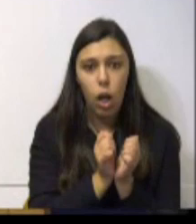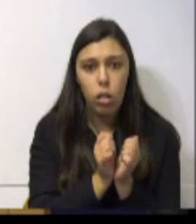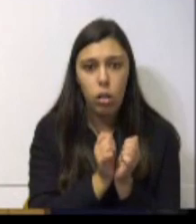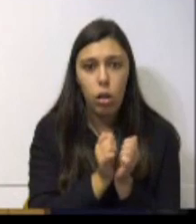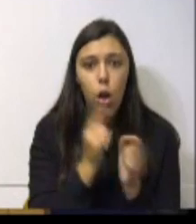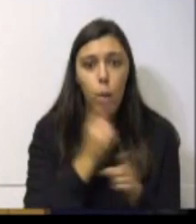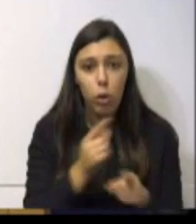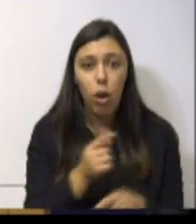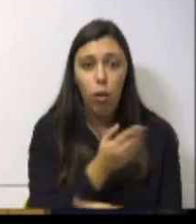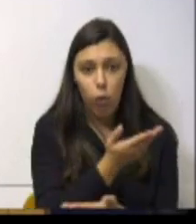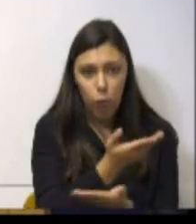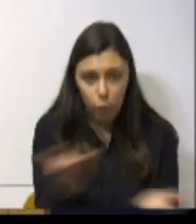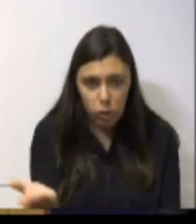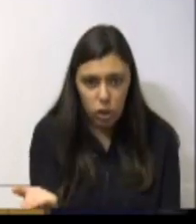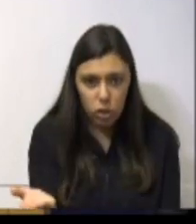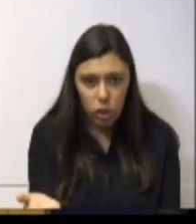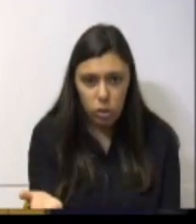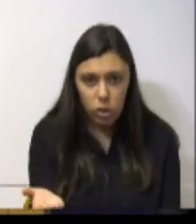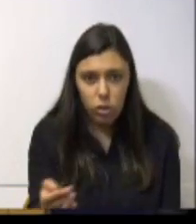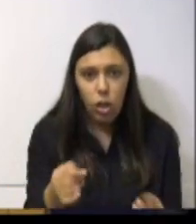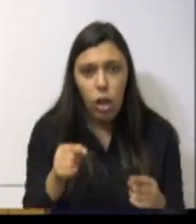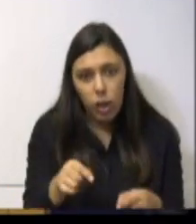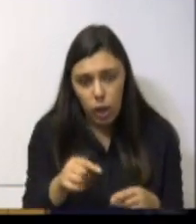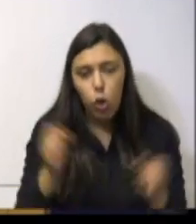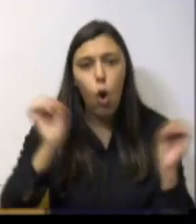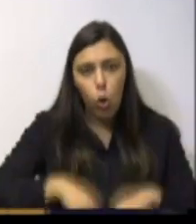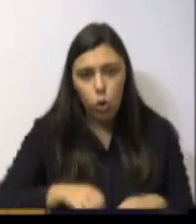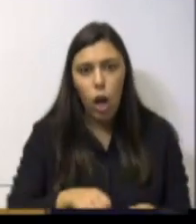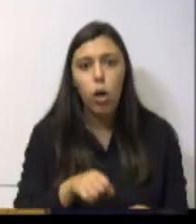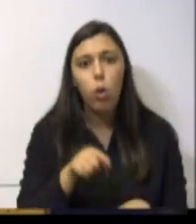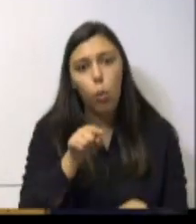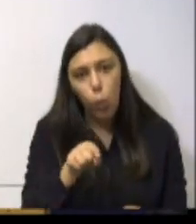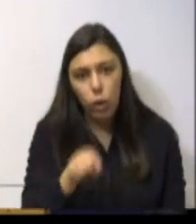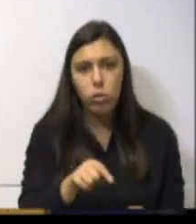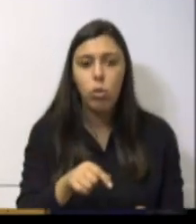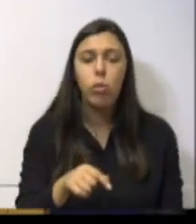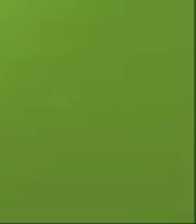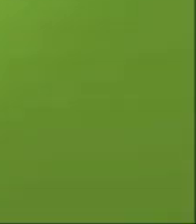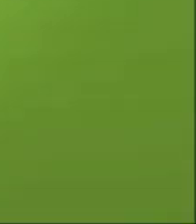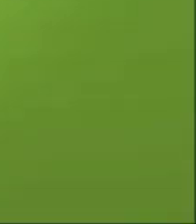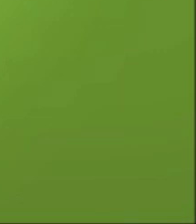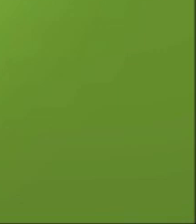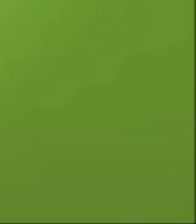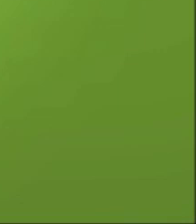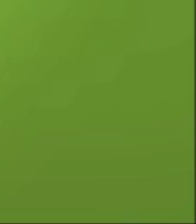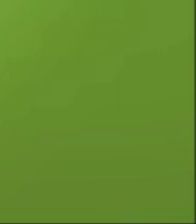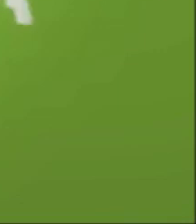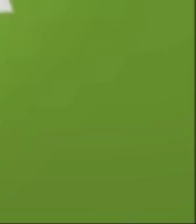porque foram Vossas Excelências que colocaram essas cangas em cima dos madeirenses.